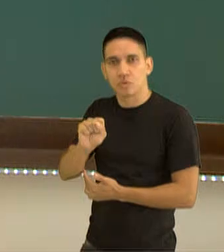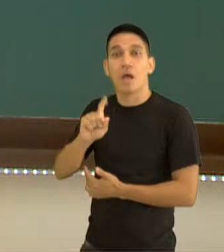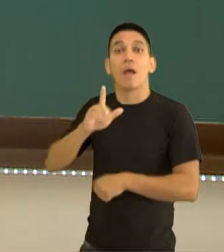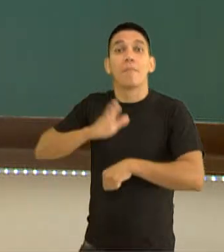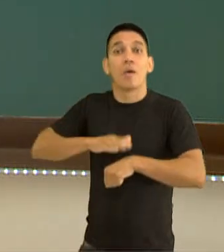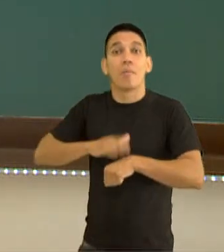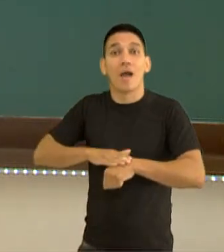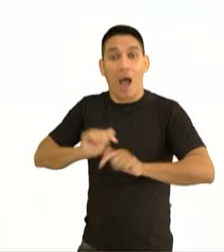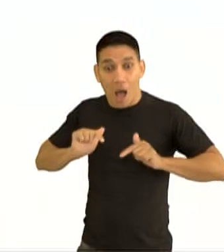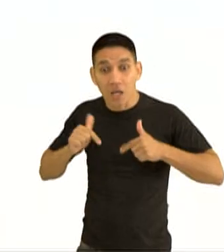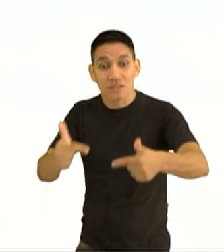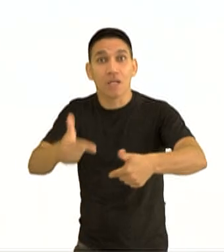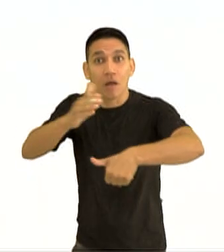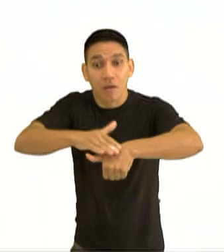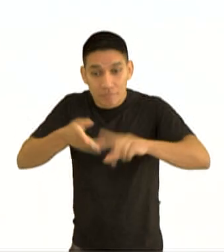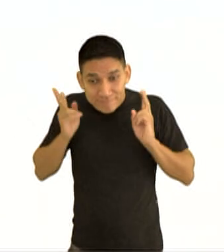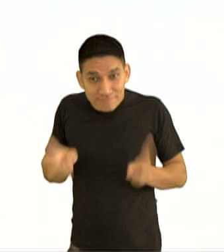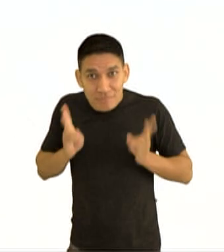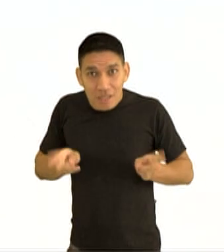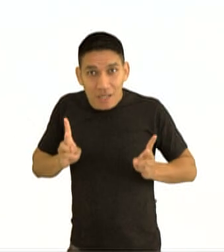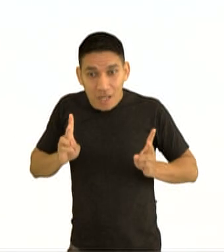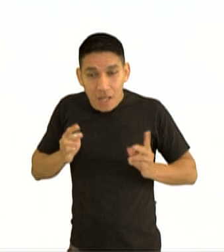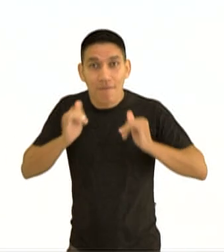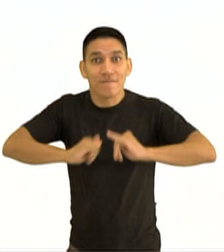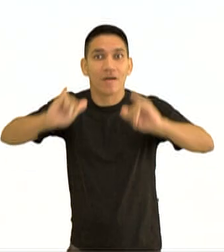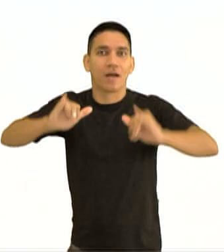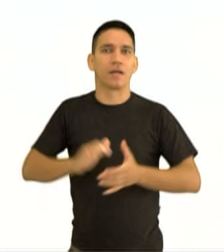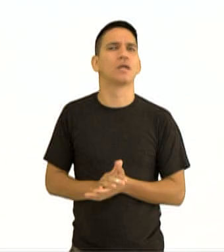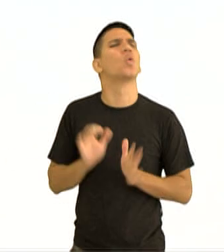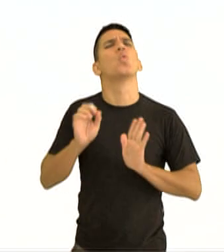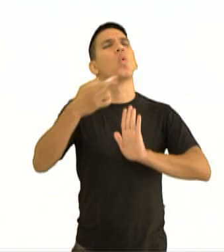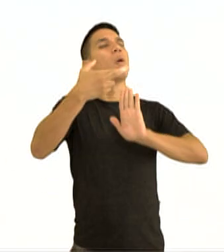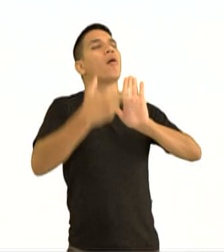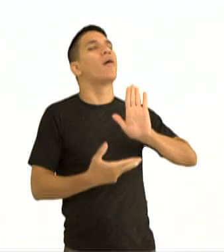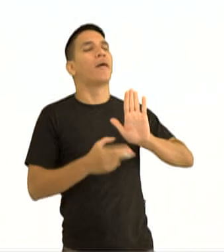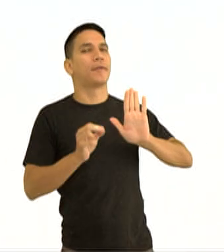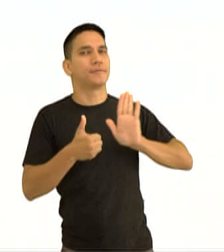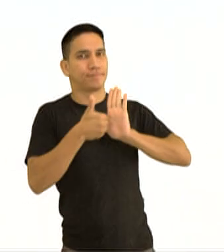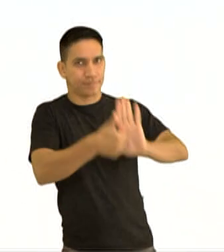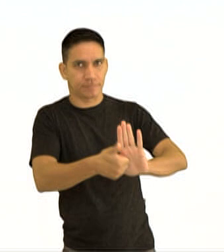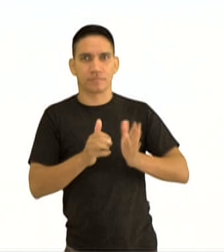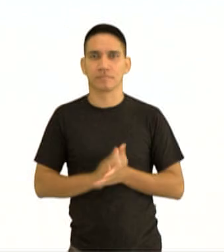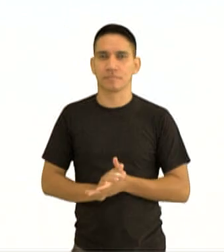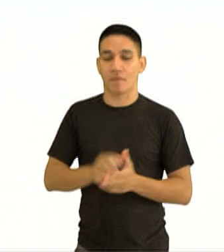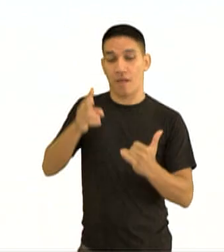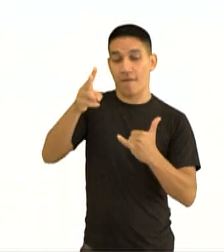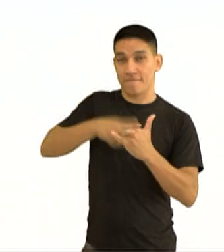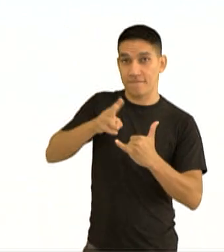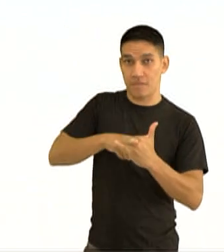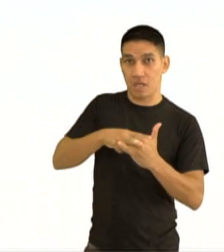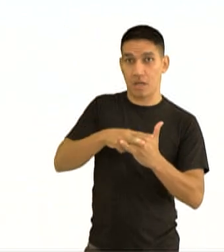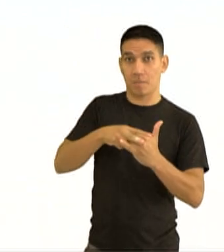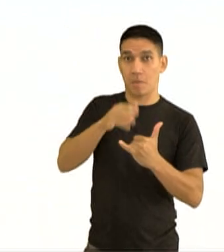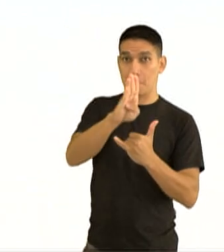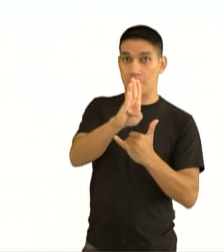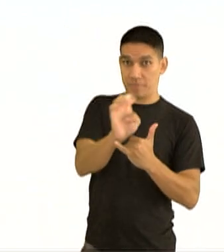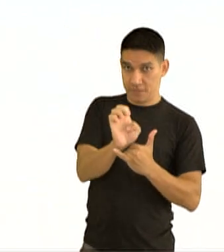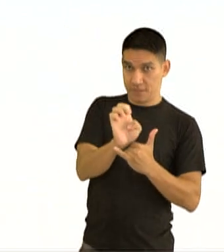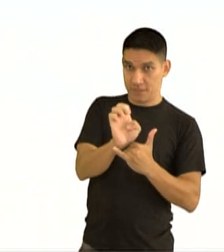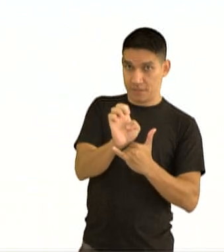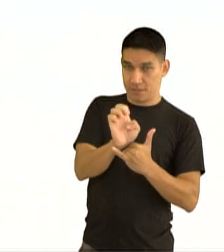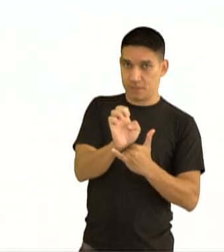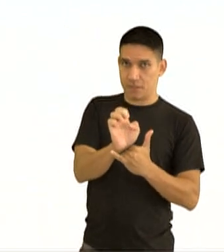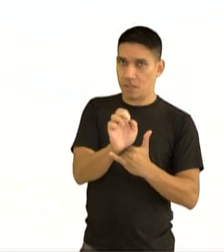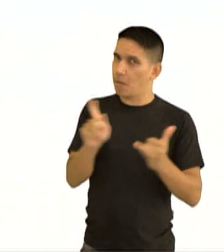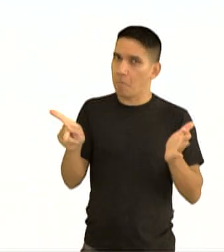fala. A regra é, então, regra básica de presente contínuo é o verbo to be na forma base, né,